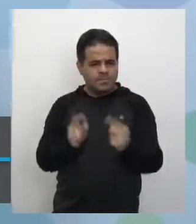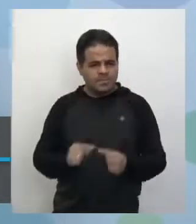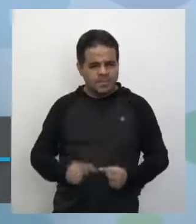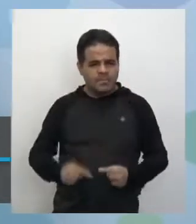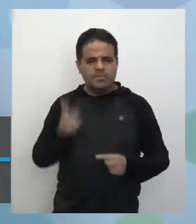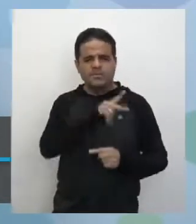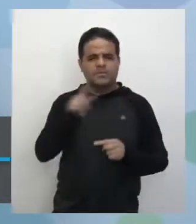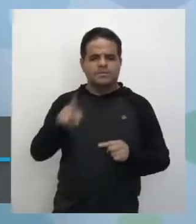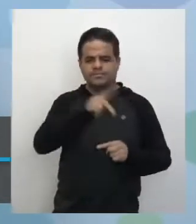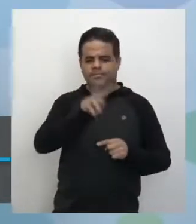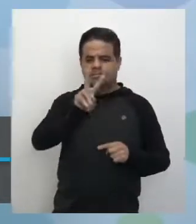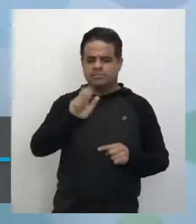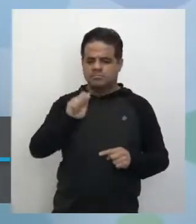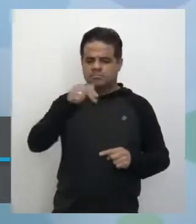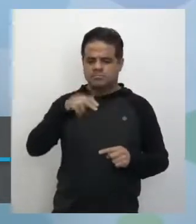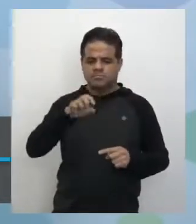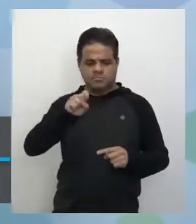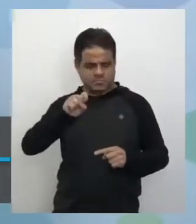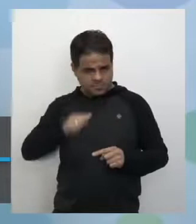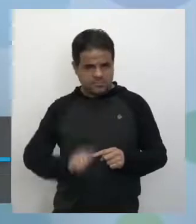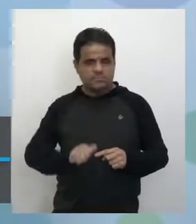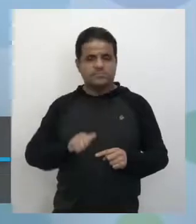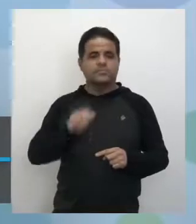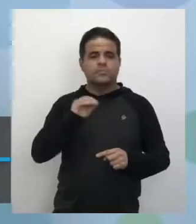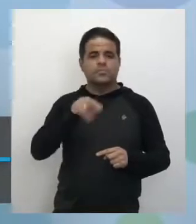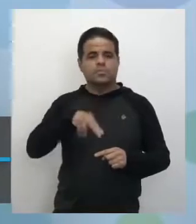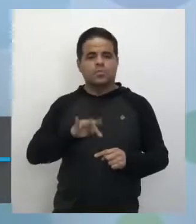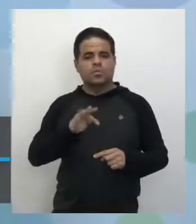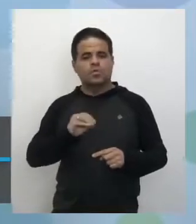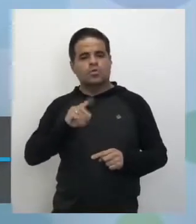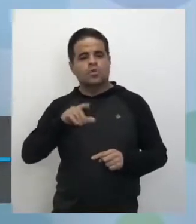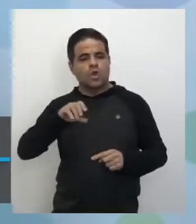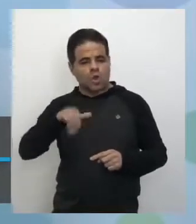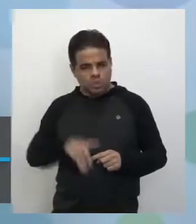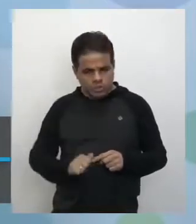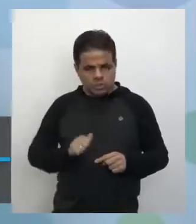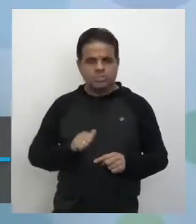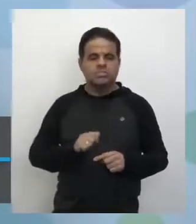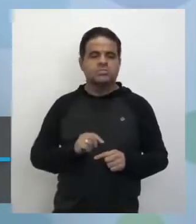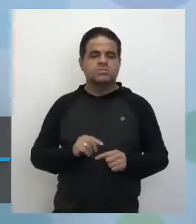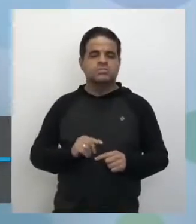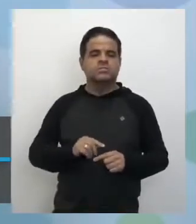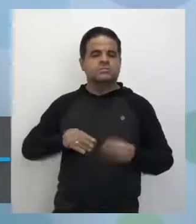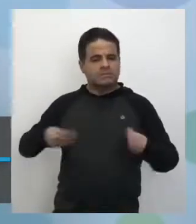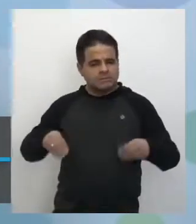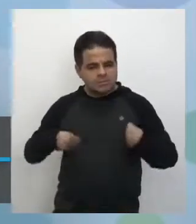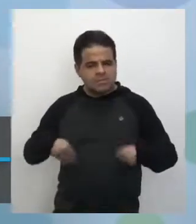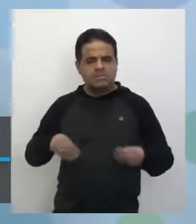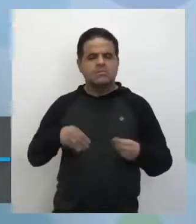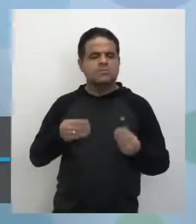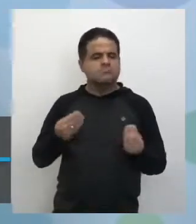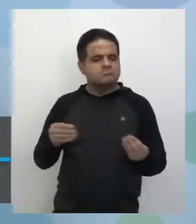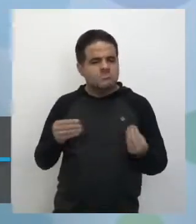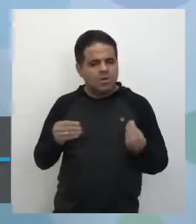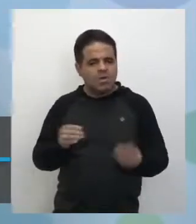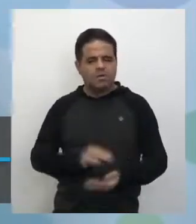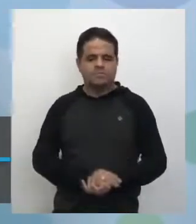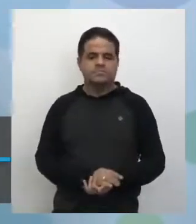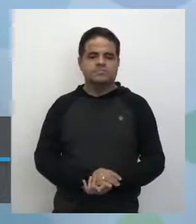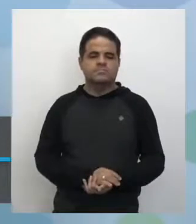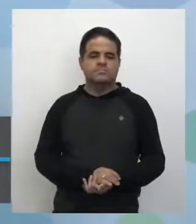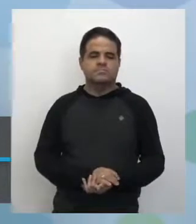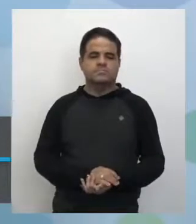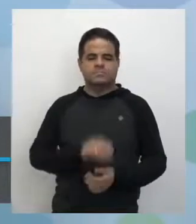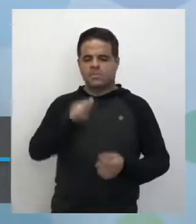Pro Vanessa também para ser usada na odontologia na formação de novo osso. Tecido mole, né? Falando aqui de